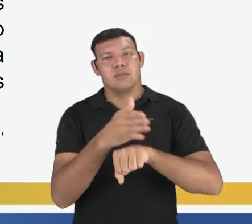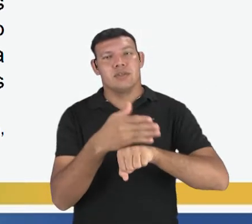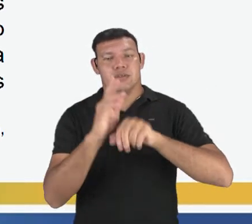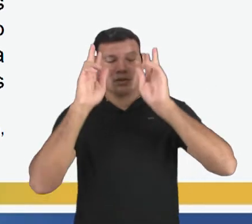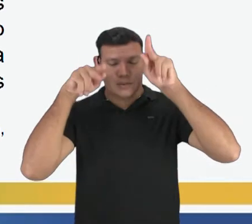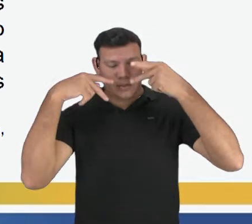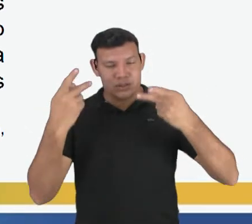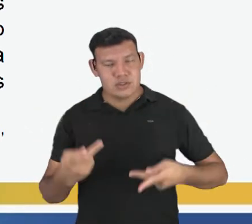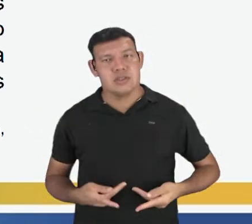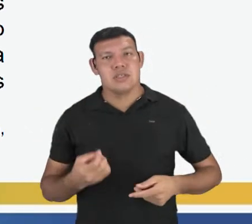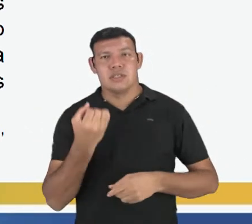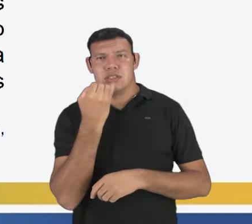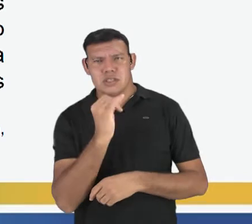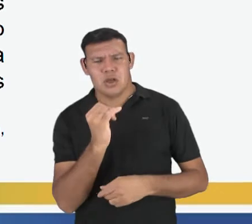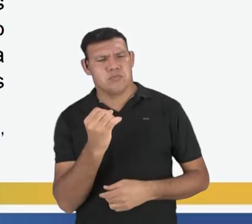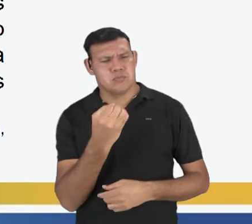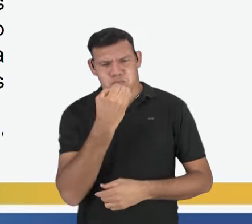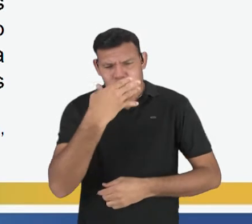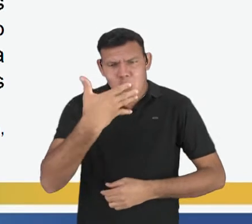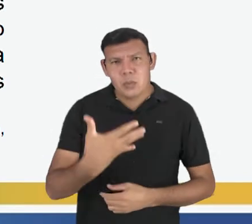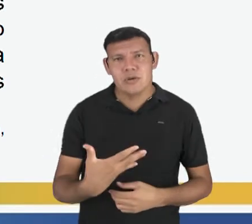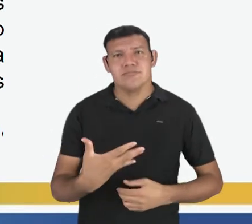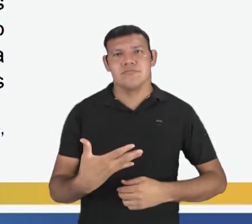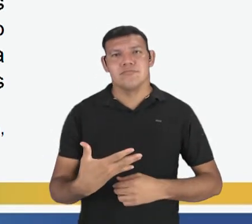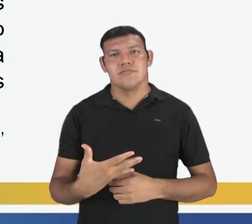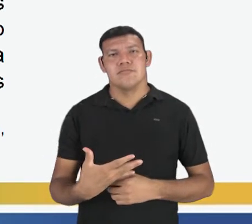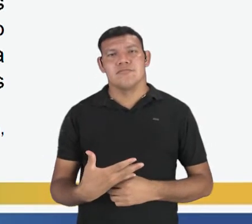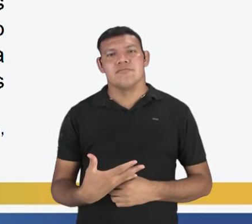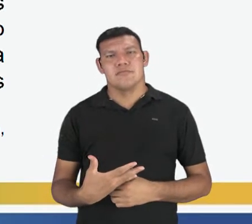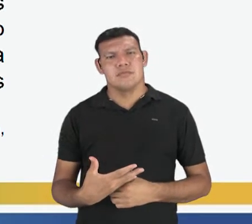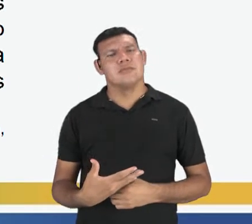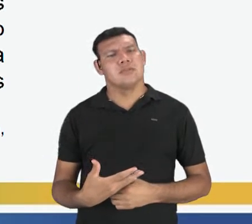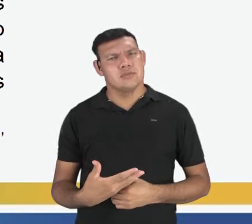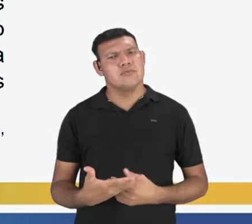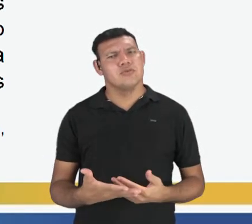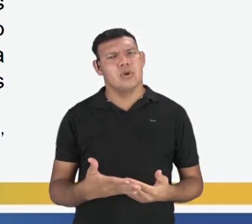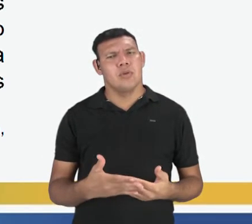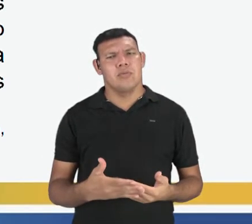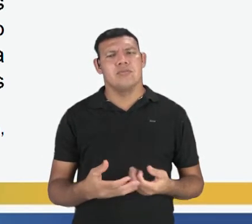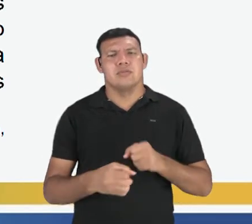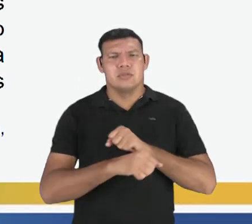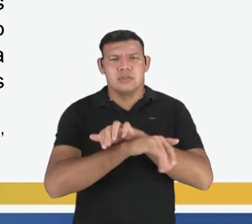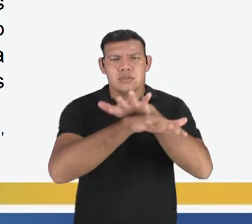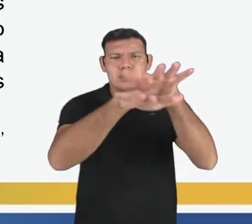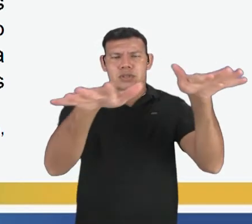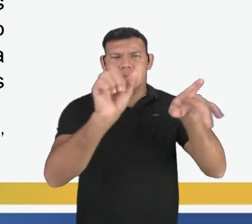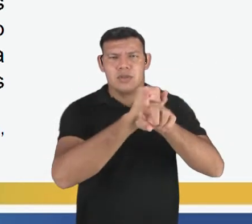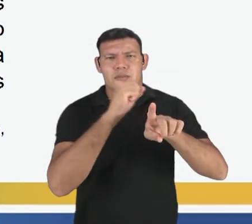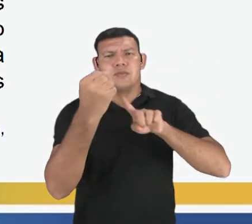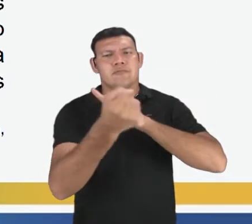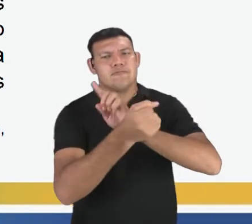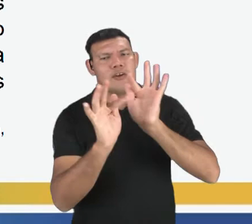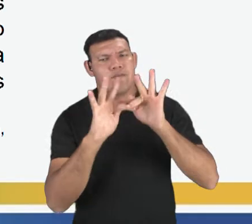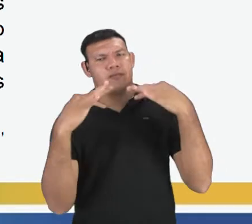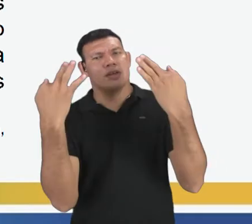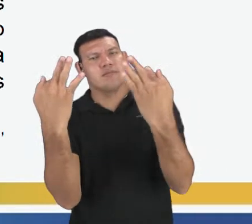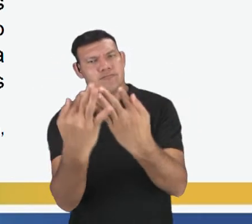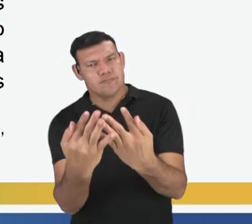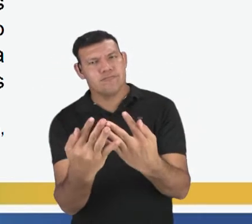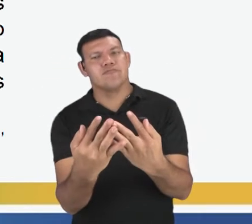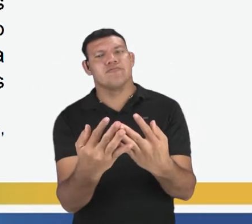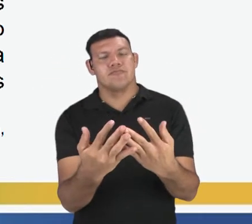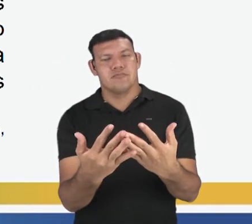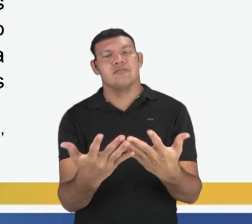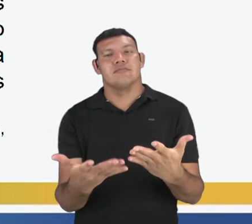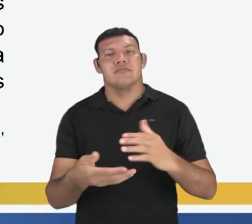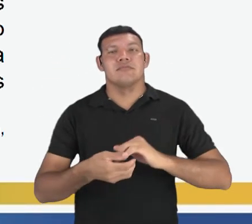importante, então pratica, cara. Se tu tá bem, então perpassa esse bem para a tua sociedade, para os teus familiares, para as